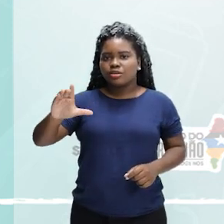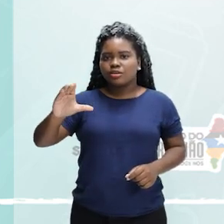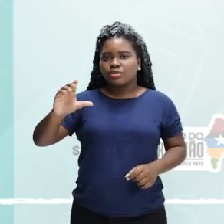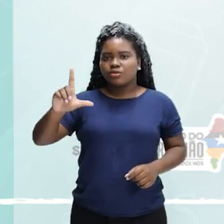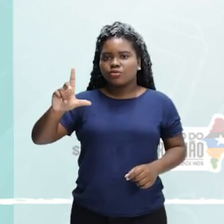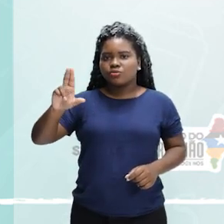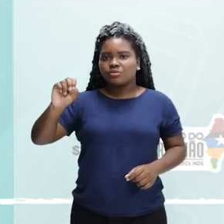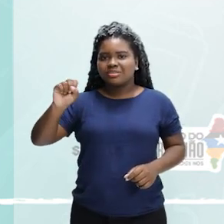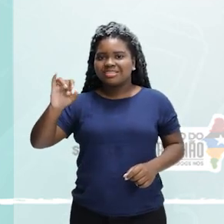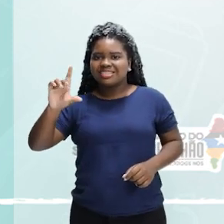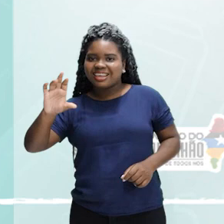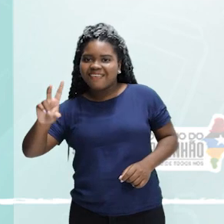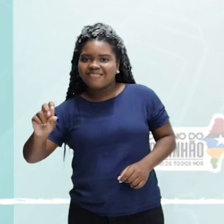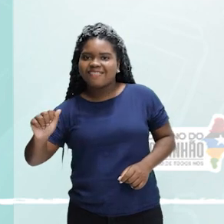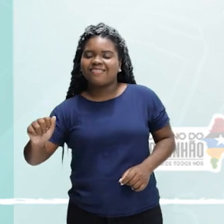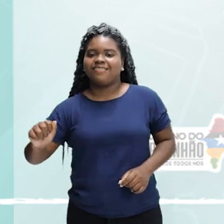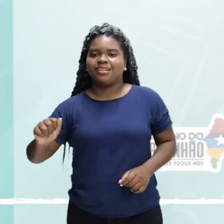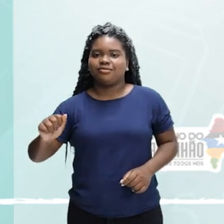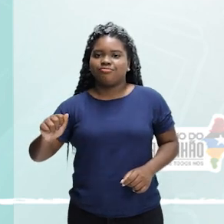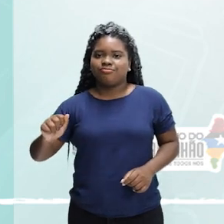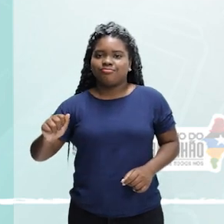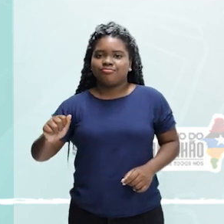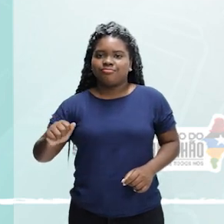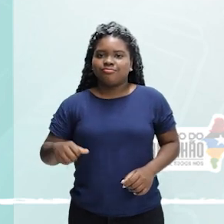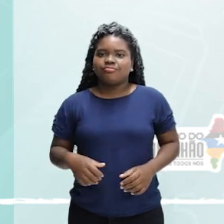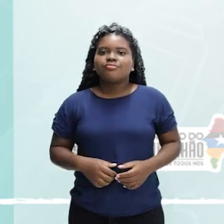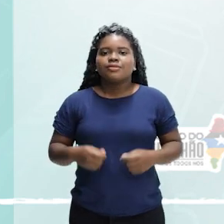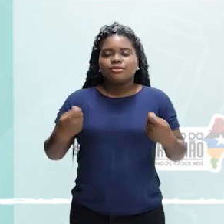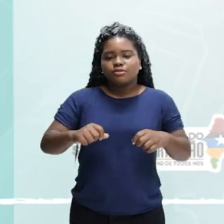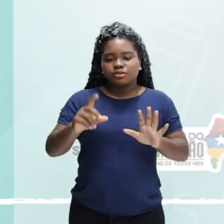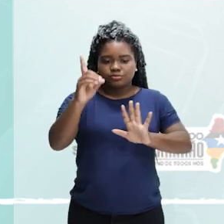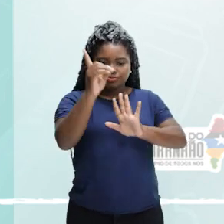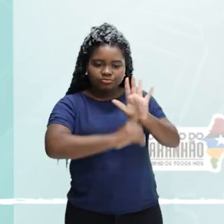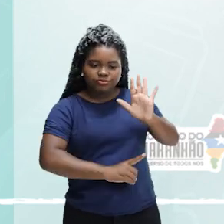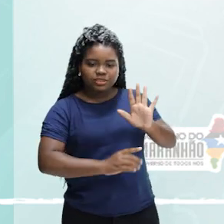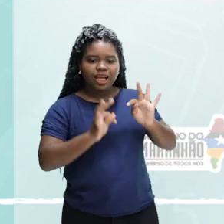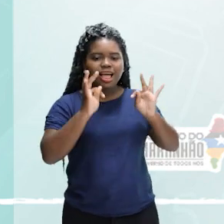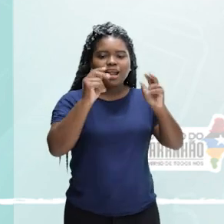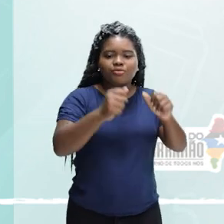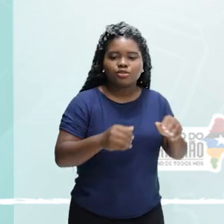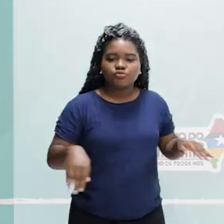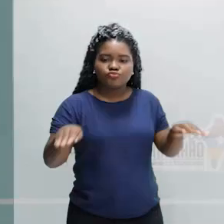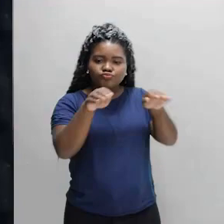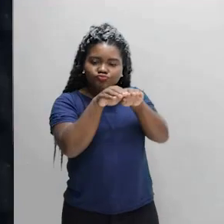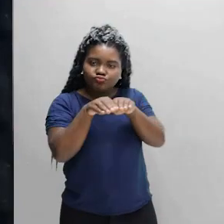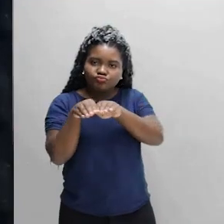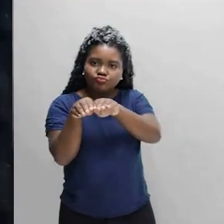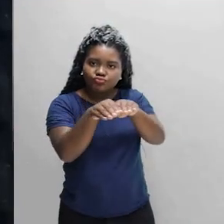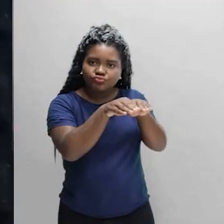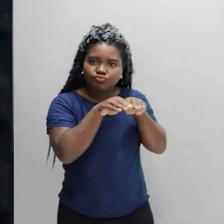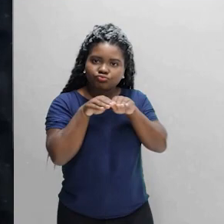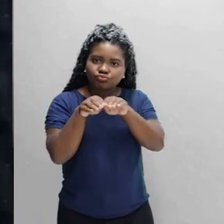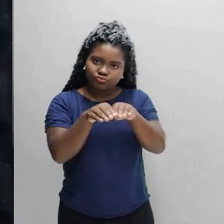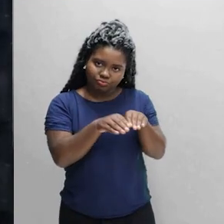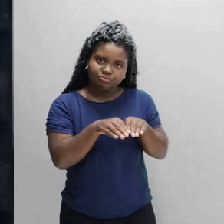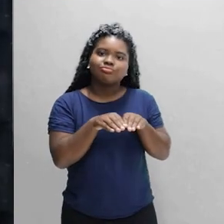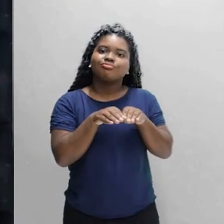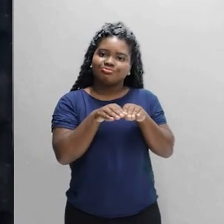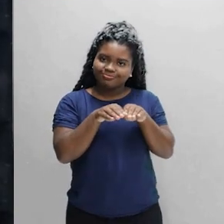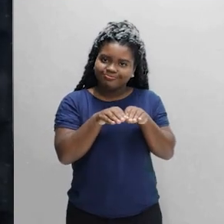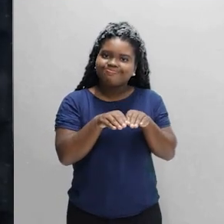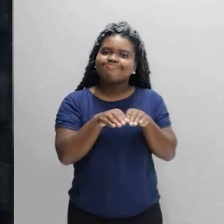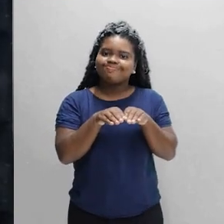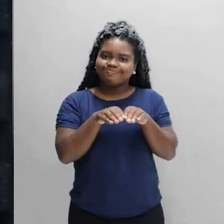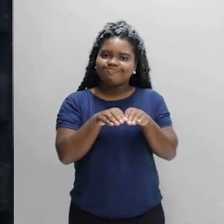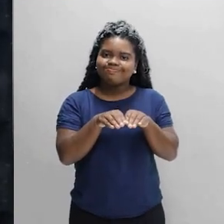excludente. É necessário que a garantia de direitos, por exemplo, seja uma garantia para todos os grupos sociais, incluindo as minorias